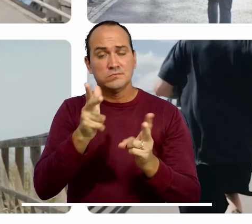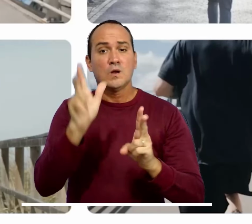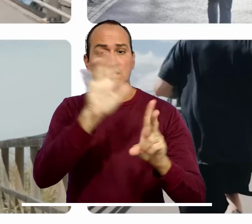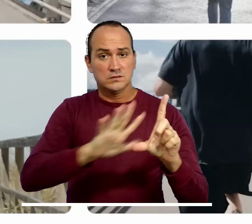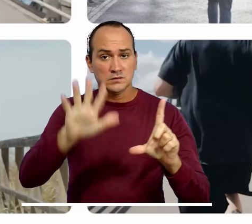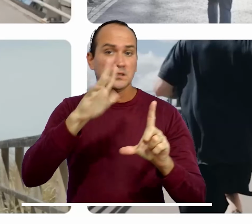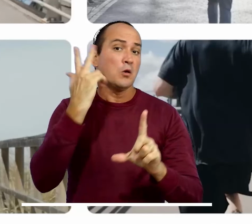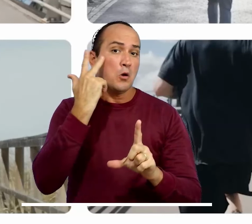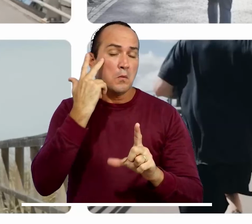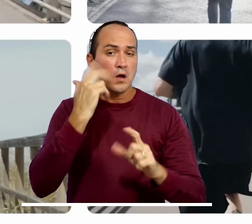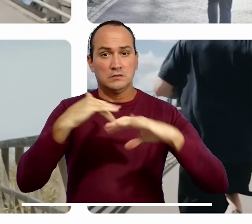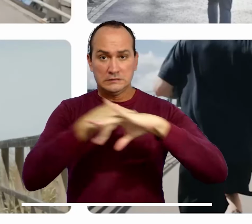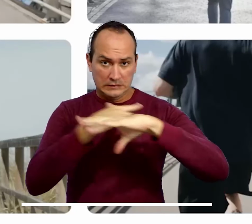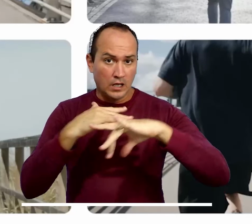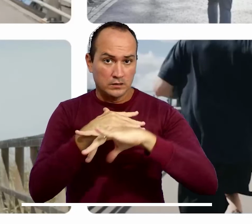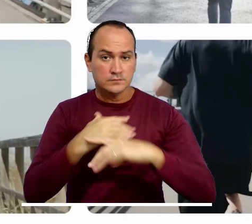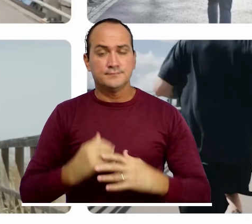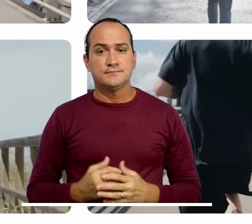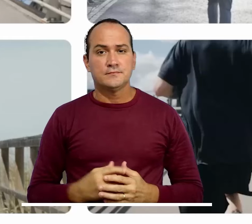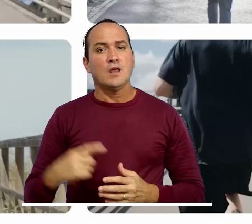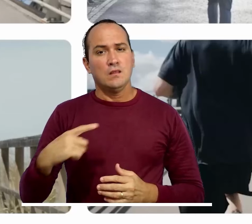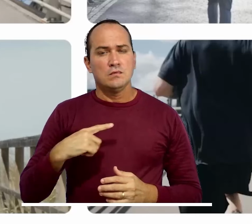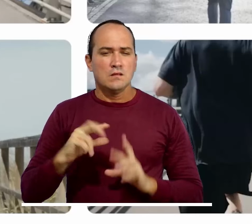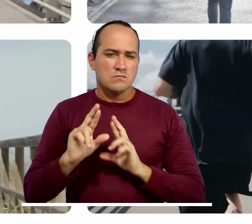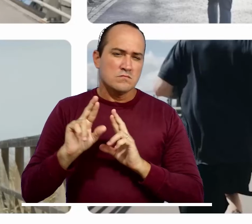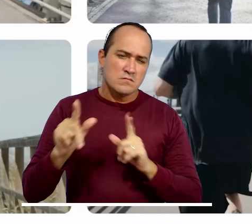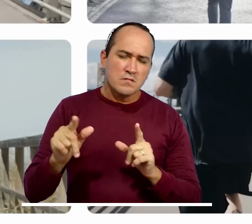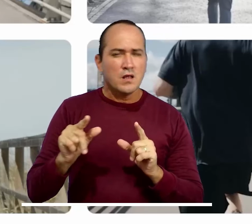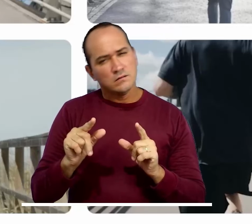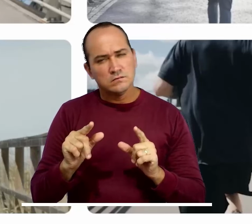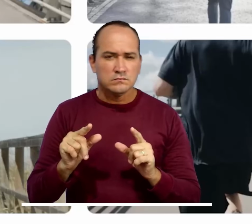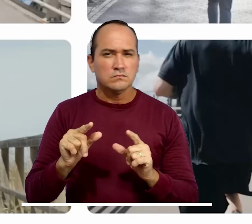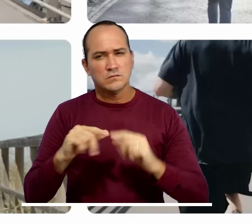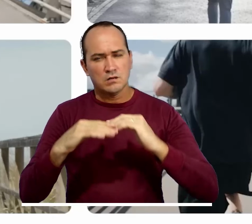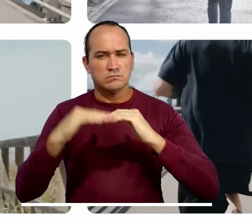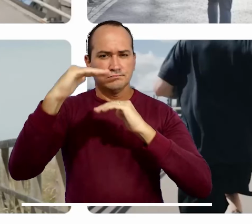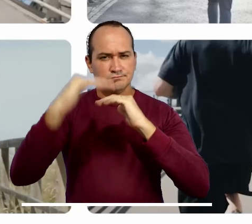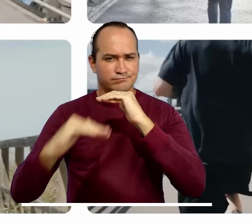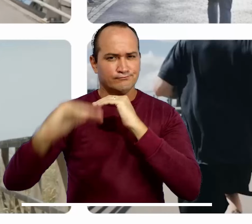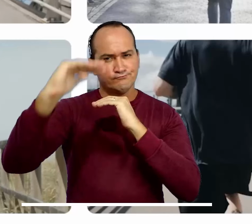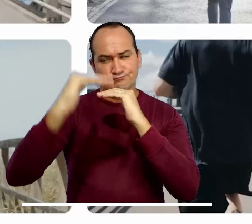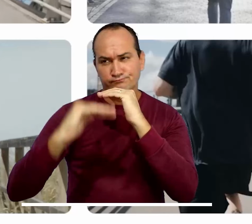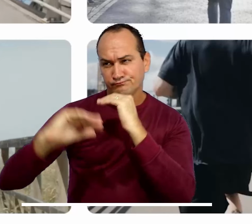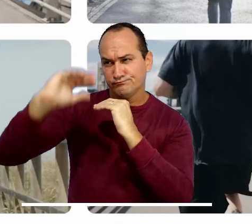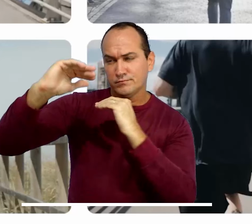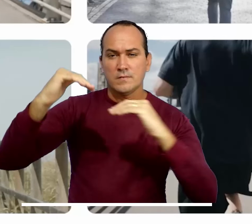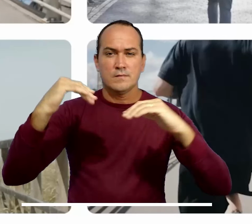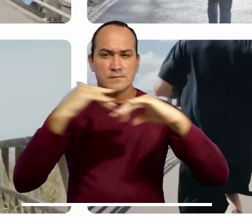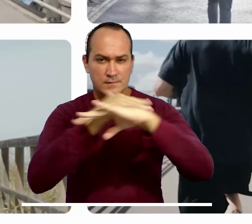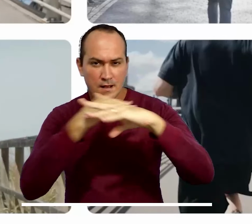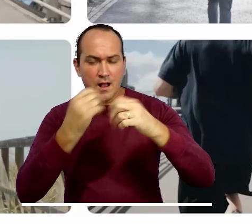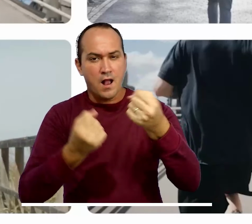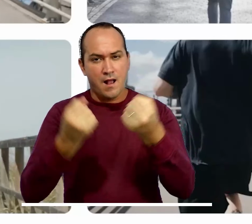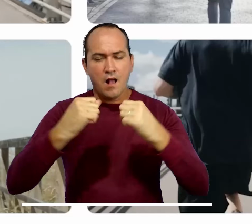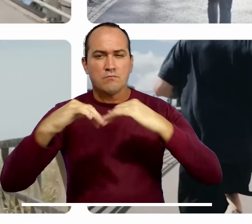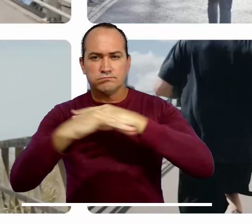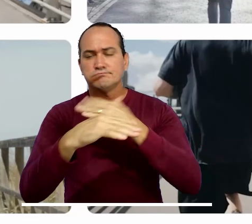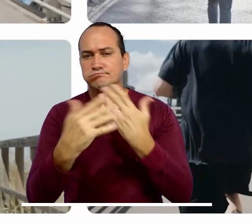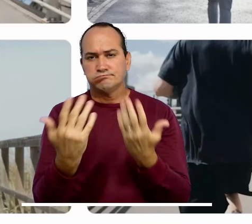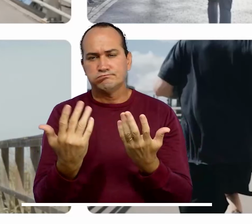uma cena urbana. Tem aqui uma diferença de nível no terreno, né? Tem carros passando ali em cima e tudo isso, mas